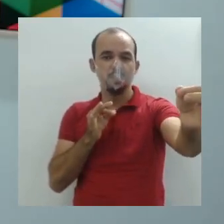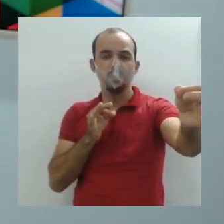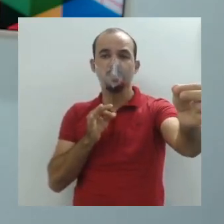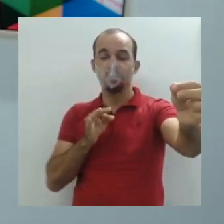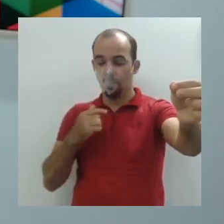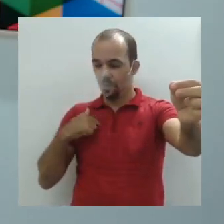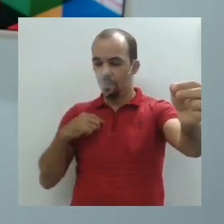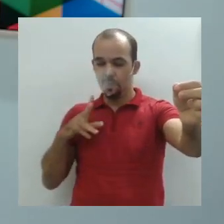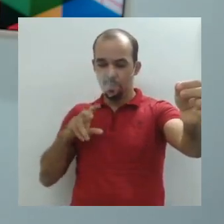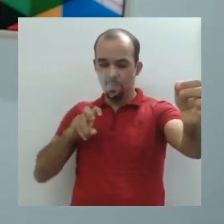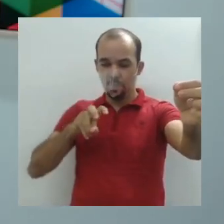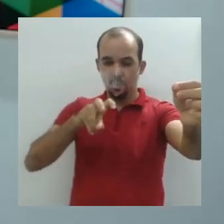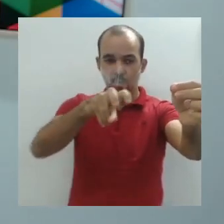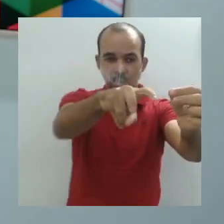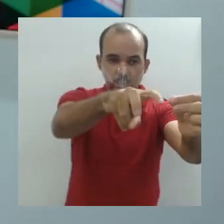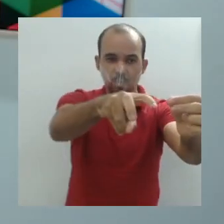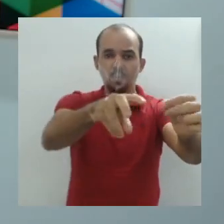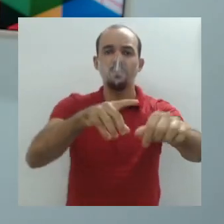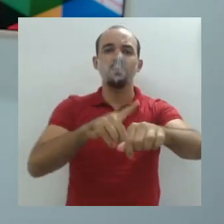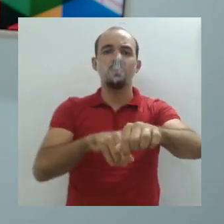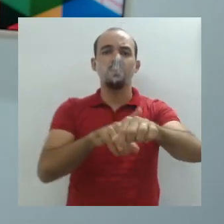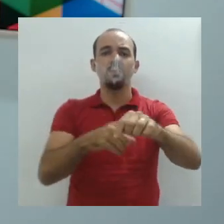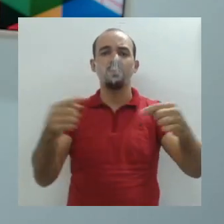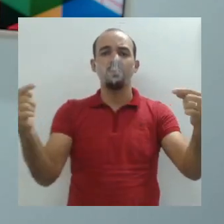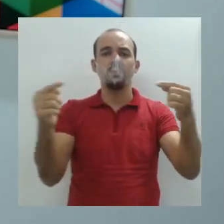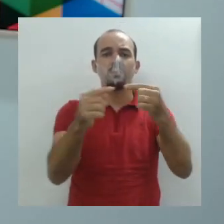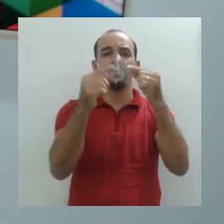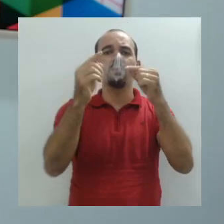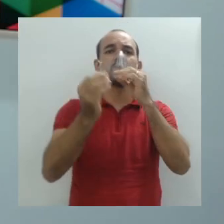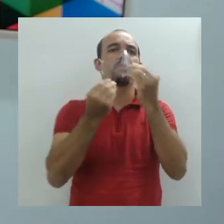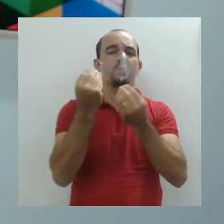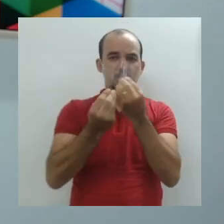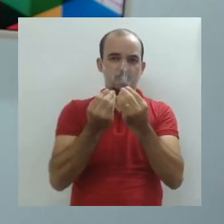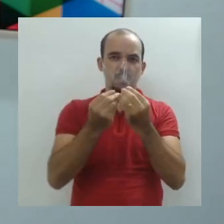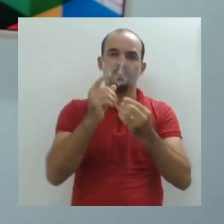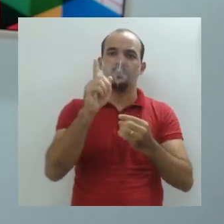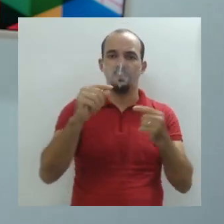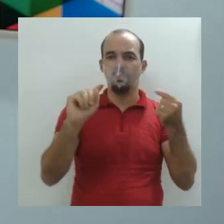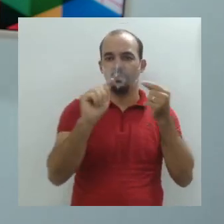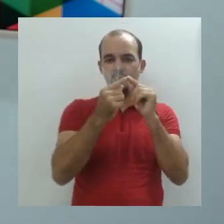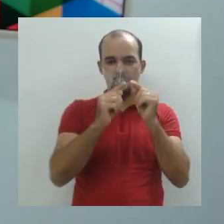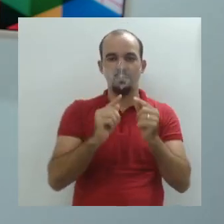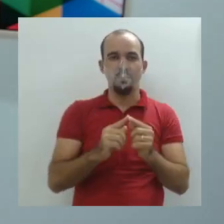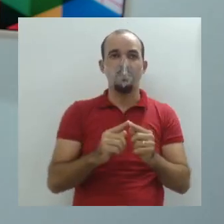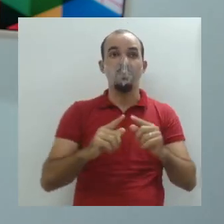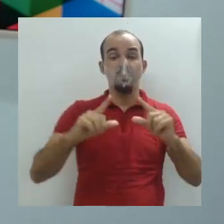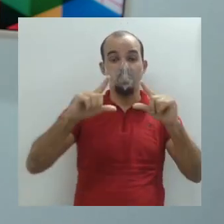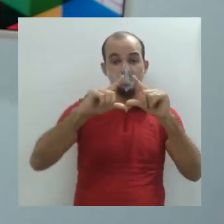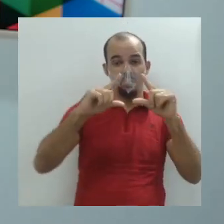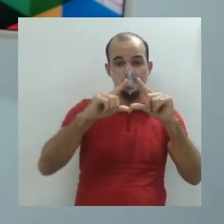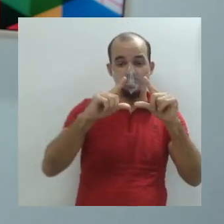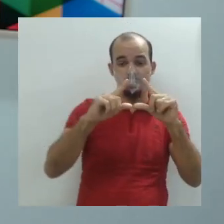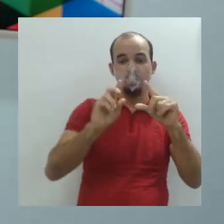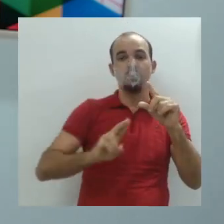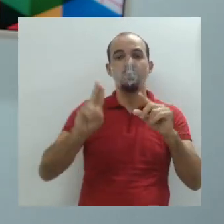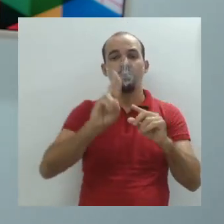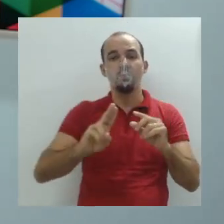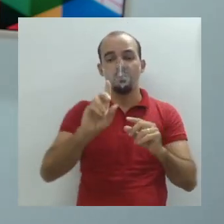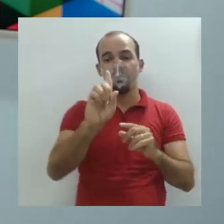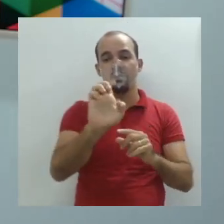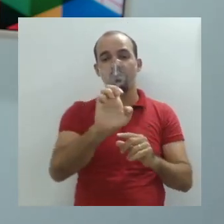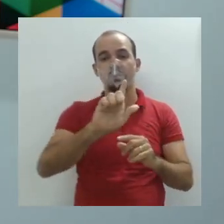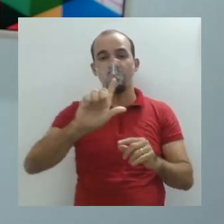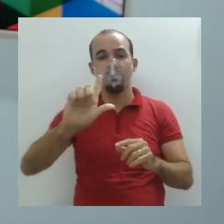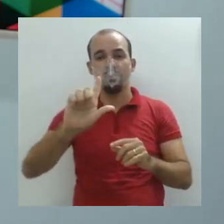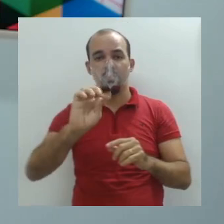física, essa divisão ΔS sobre ΔT é uma razão. É uma razão entre a grandeza espaço